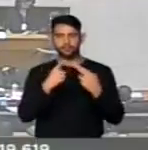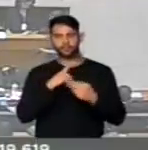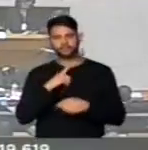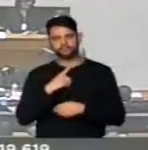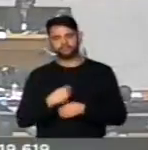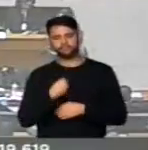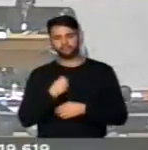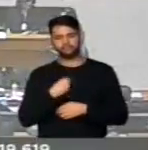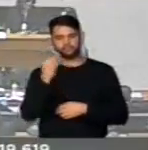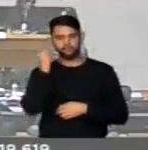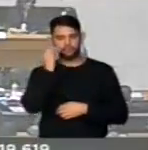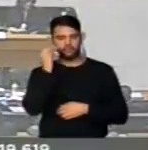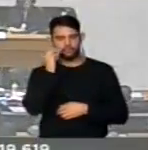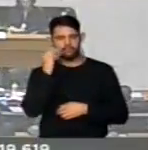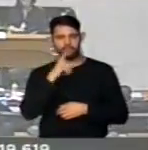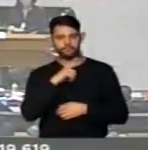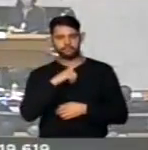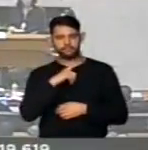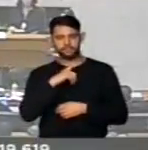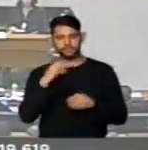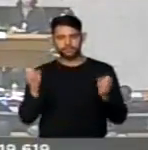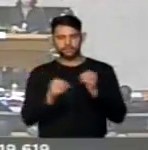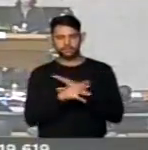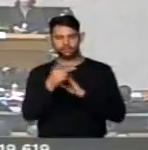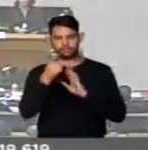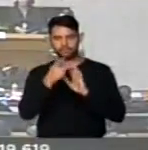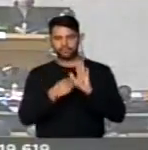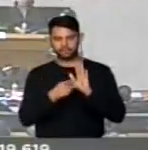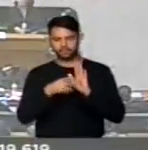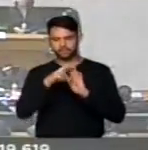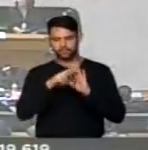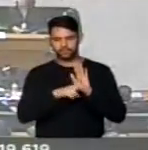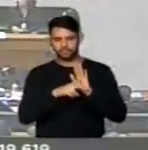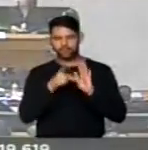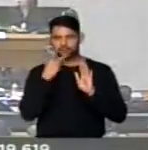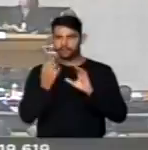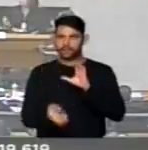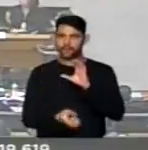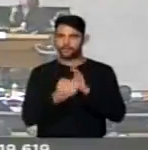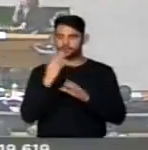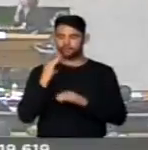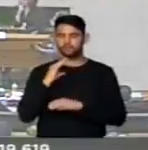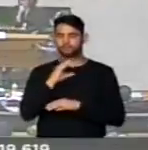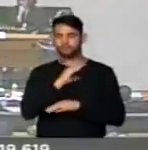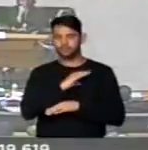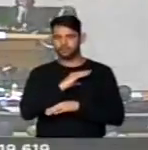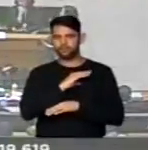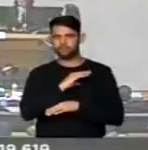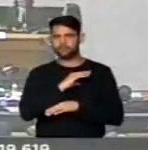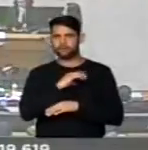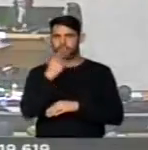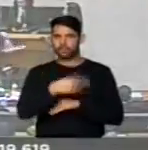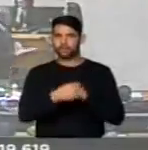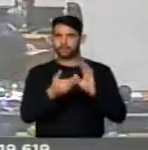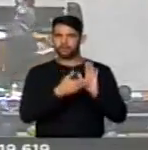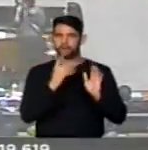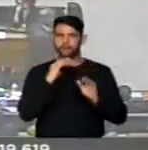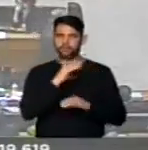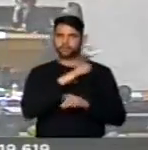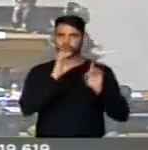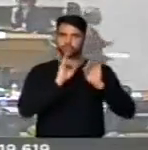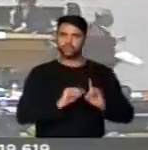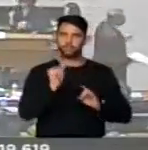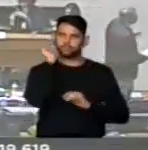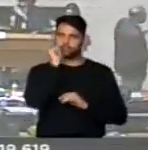haja tentativa de conclusão do projeto que trata da criação de comissões aqui na Câmara dos Deputados, Comissão de Direitos